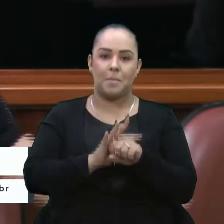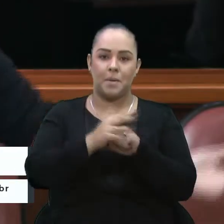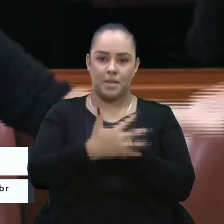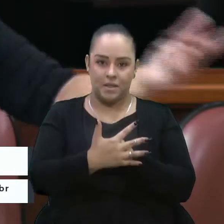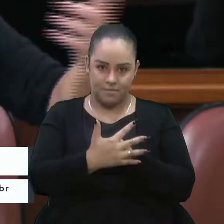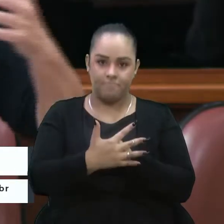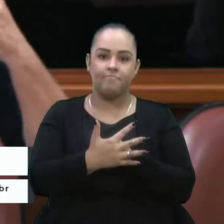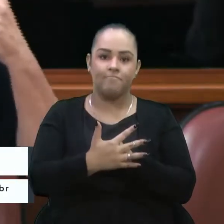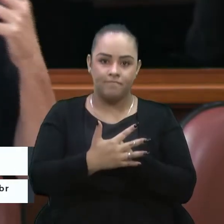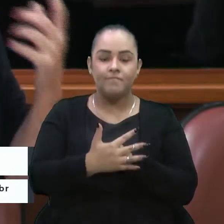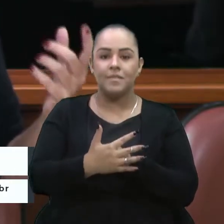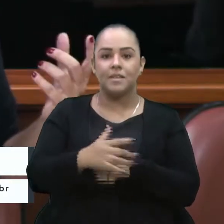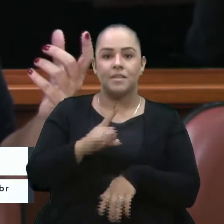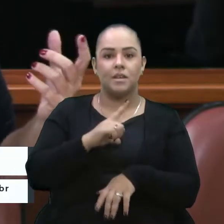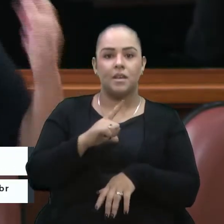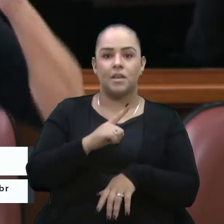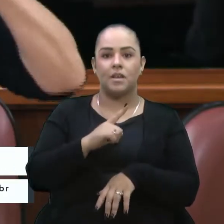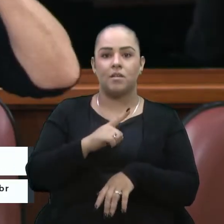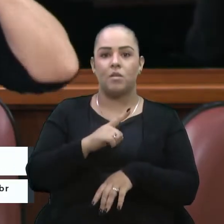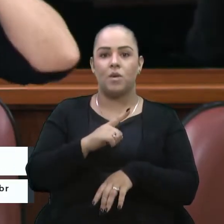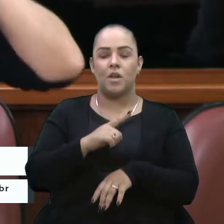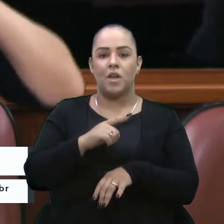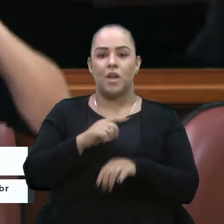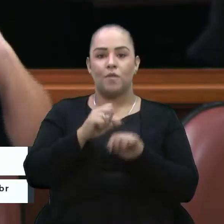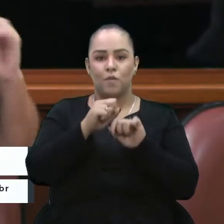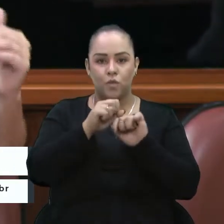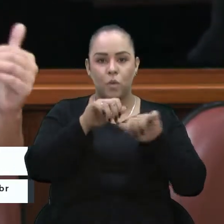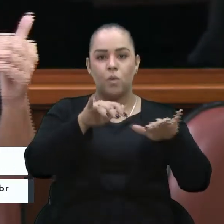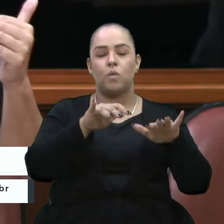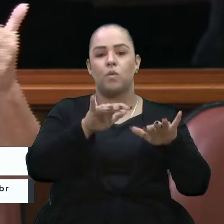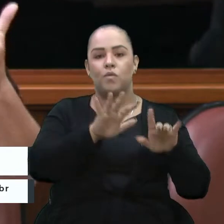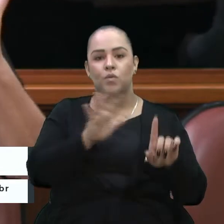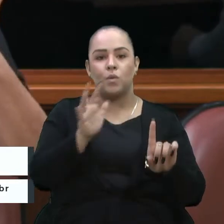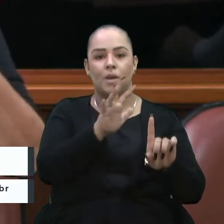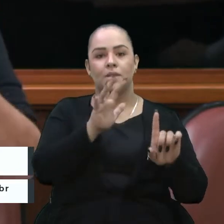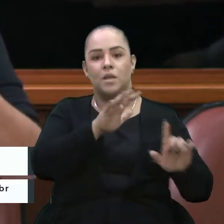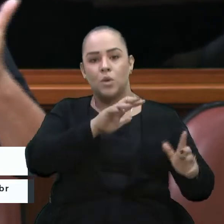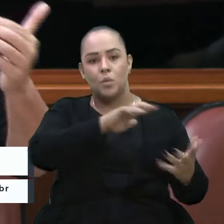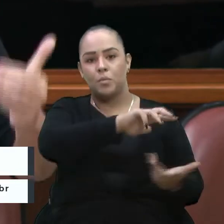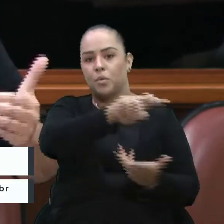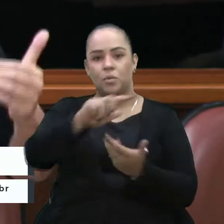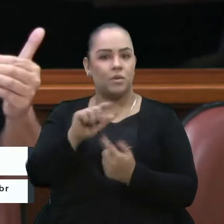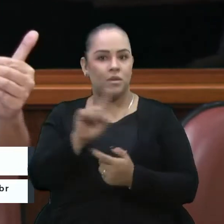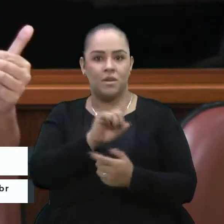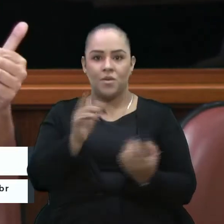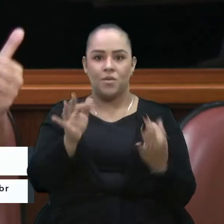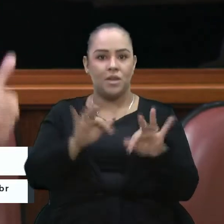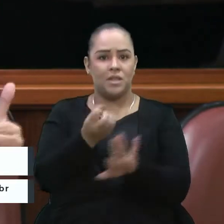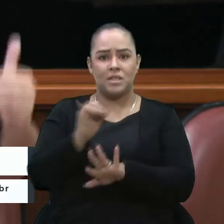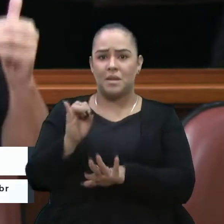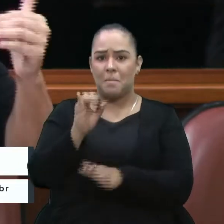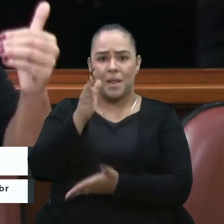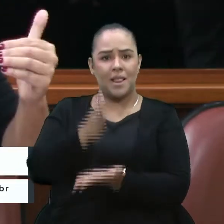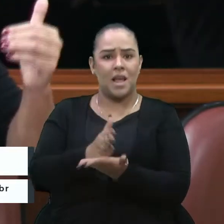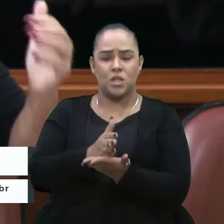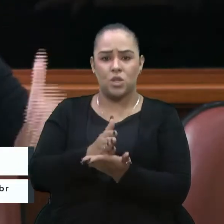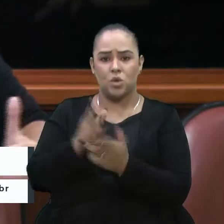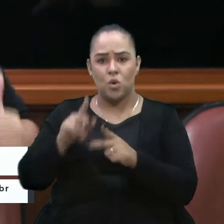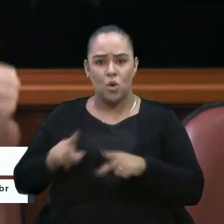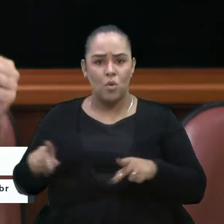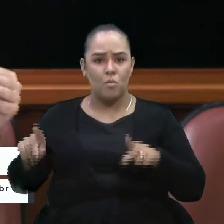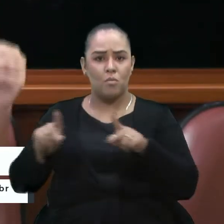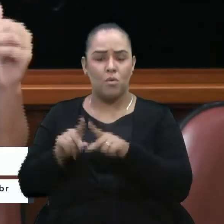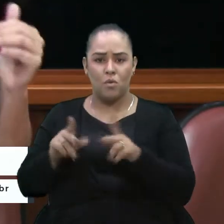ela reflete no mundo. Né? Inclusive, não vai acabar essa pandemia enquanto metade da população mundial